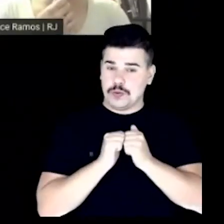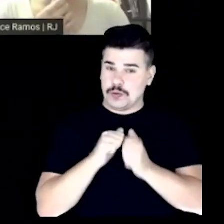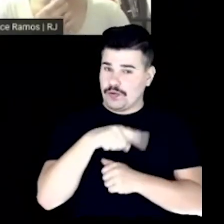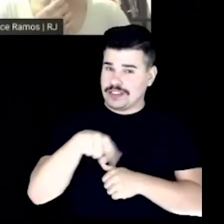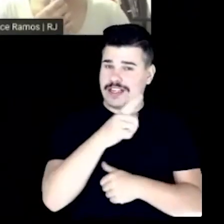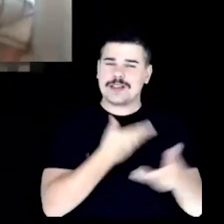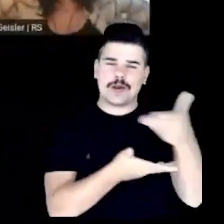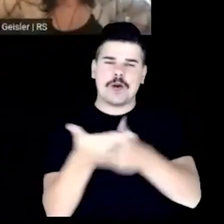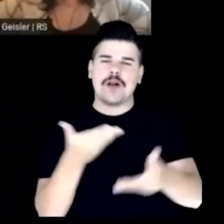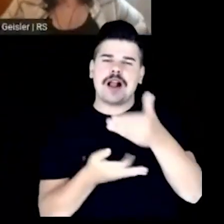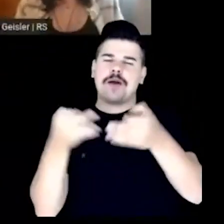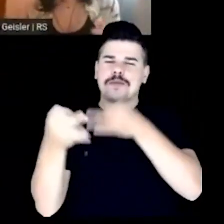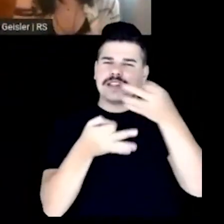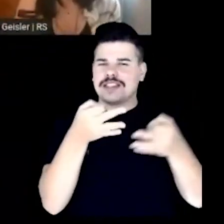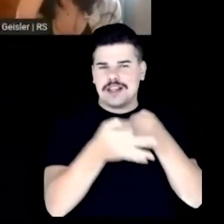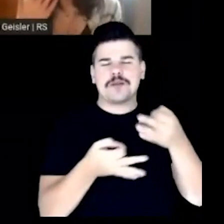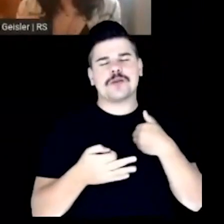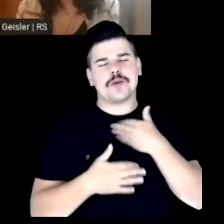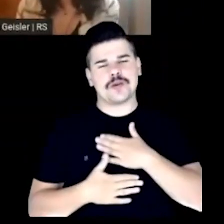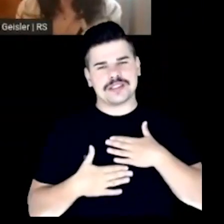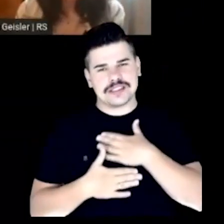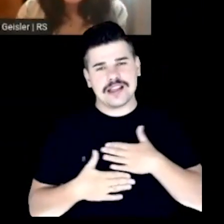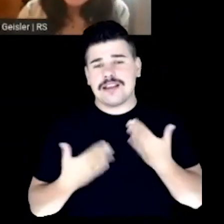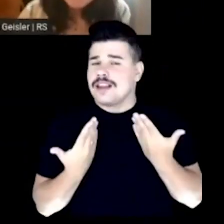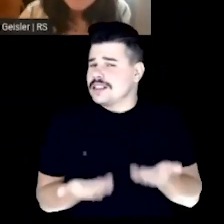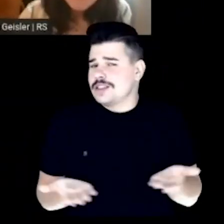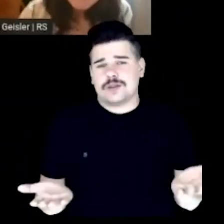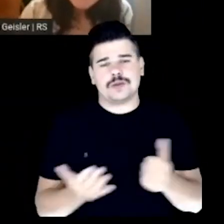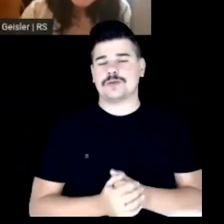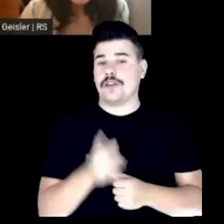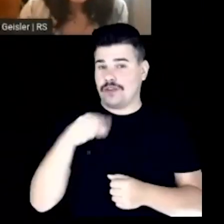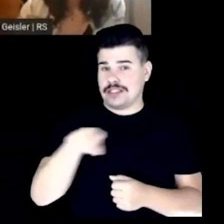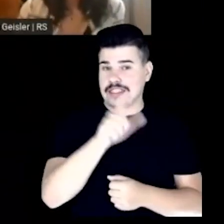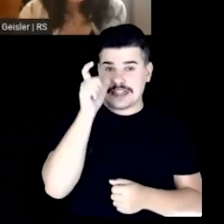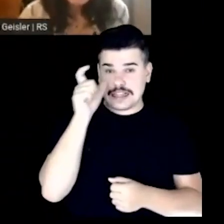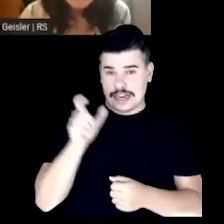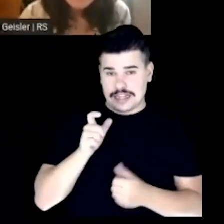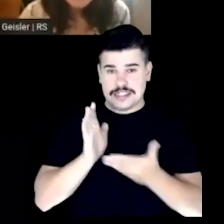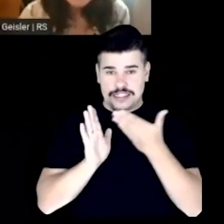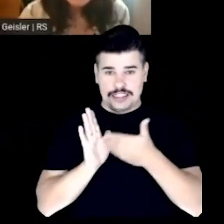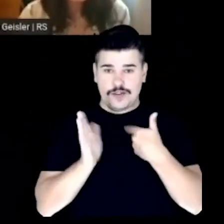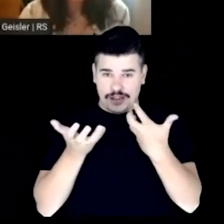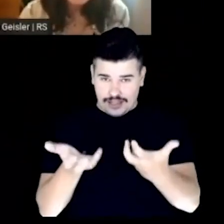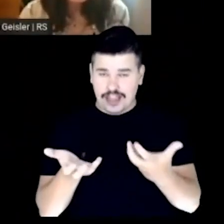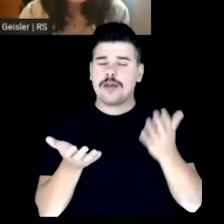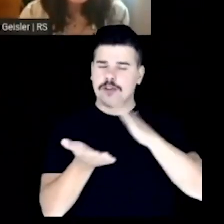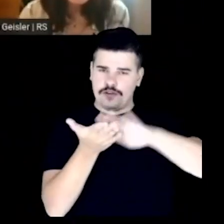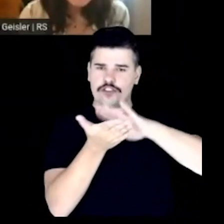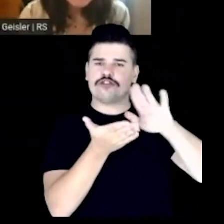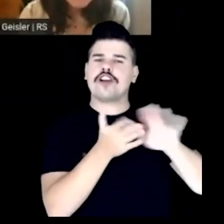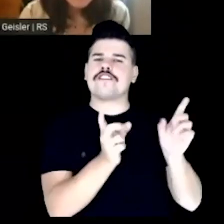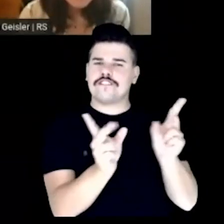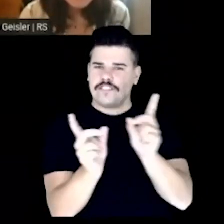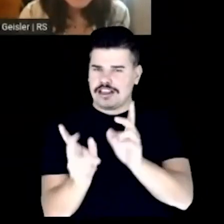aqui, trocar essa ideia com vocês, gostei muito. É isso, quem tiver interessado, quem quiser ler, Frontispício